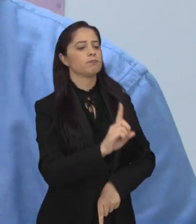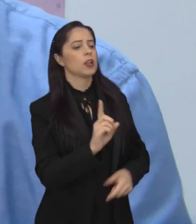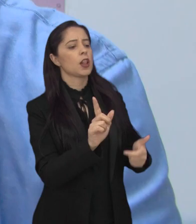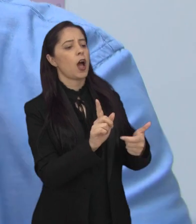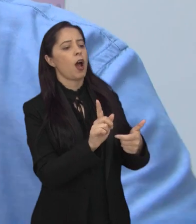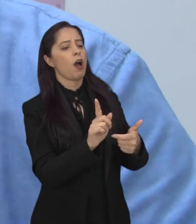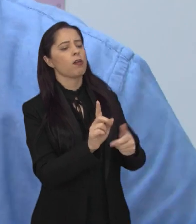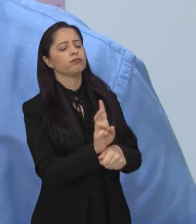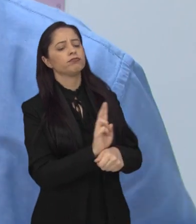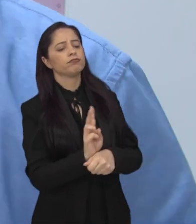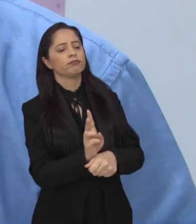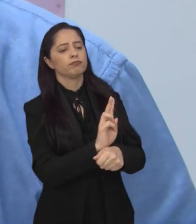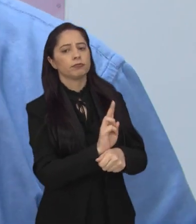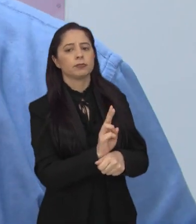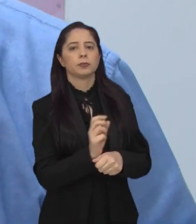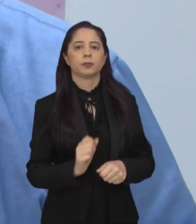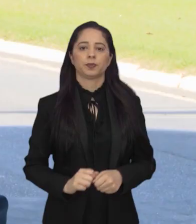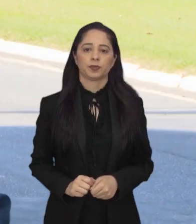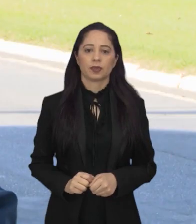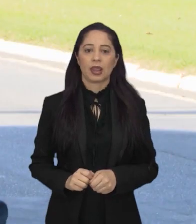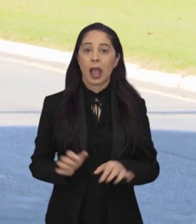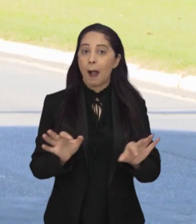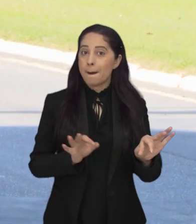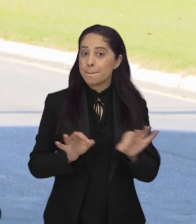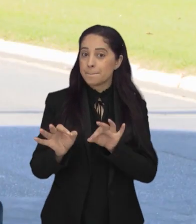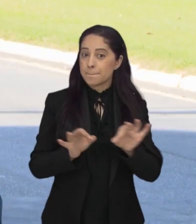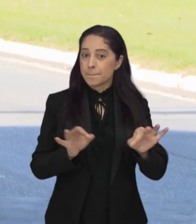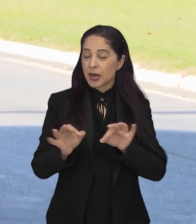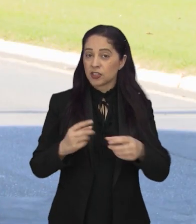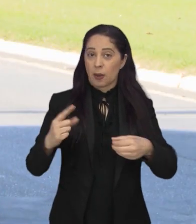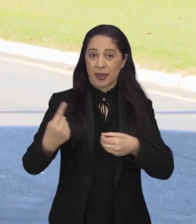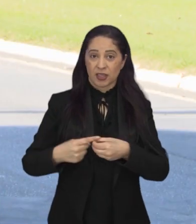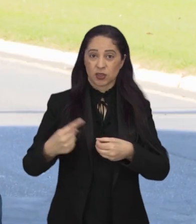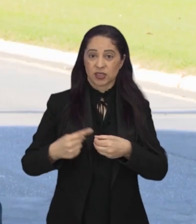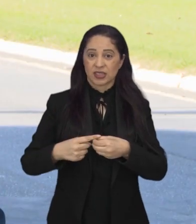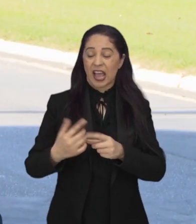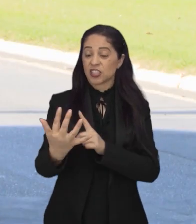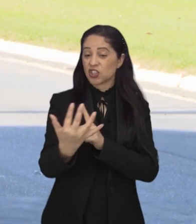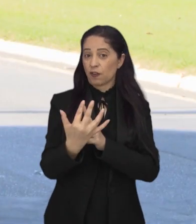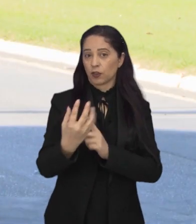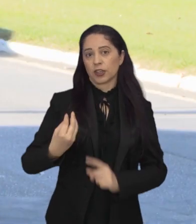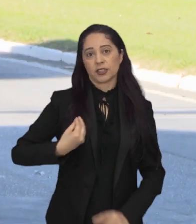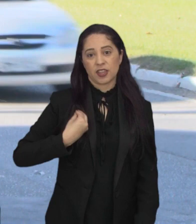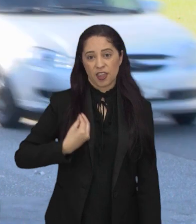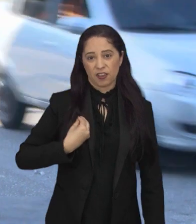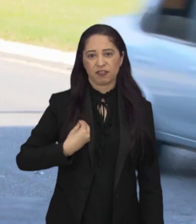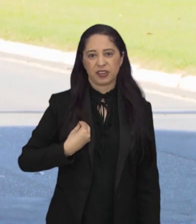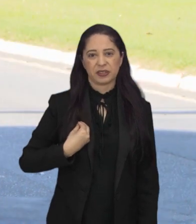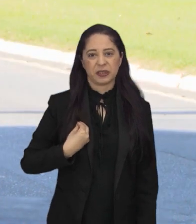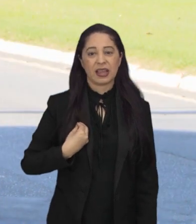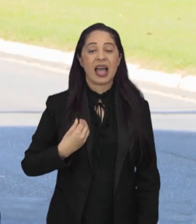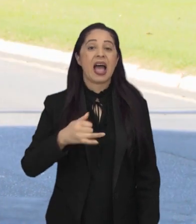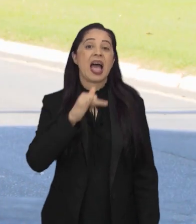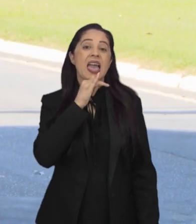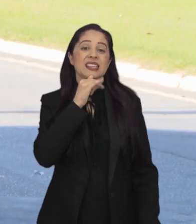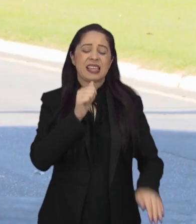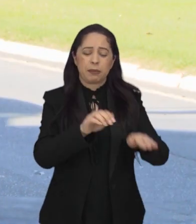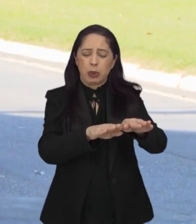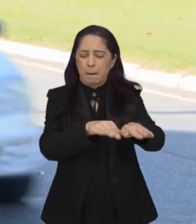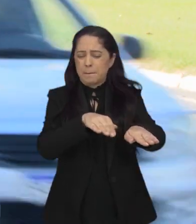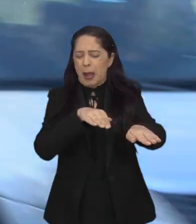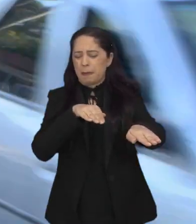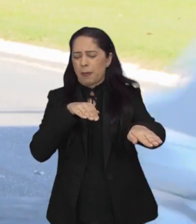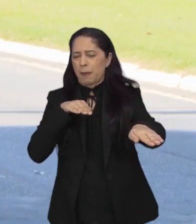possam beneficiar a nossa cidade. O planejamento urbano interfere no nosso dia a dia. Não importa se você pegar